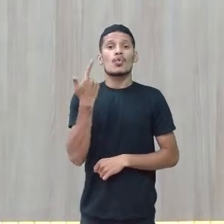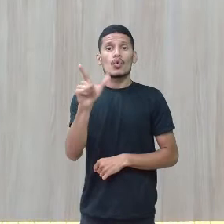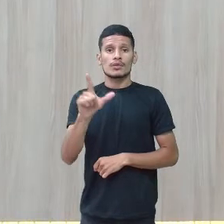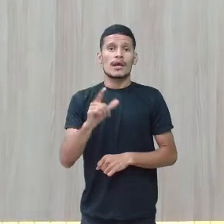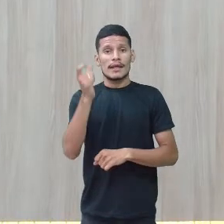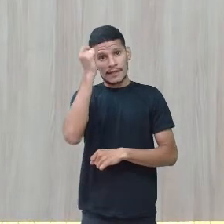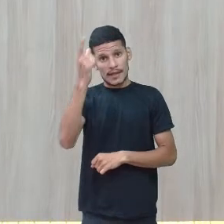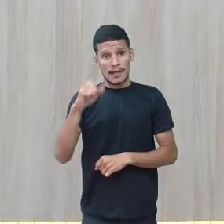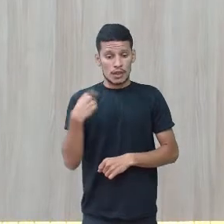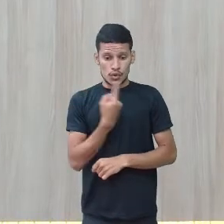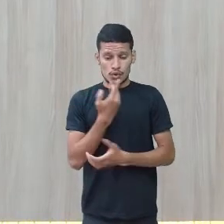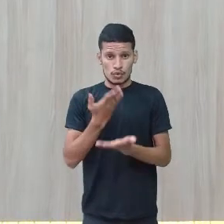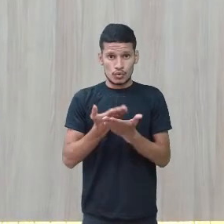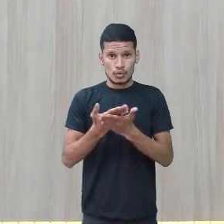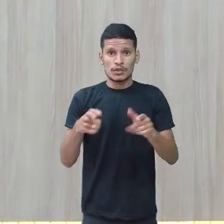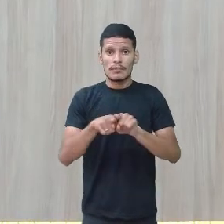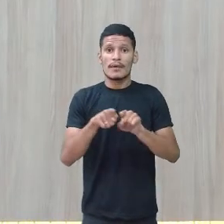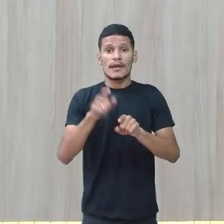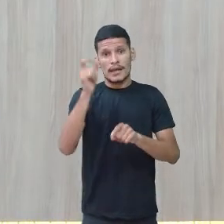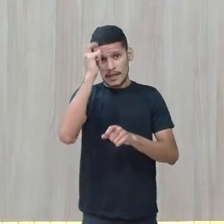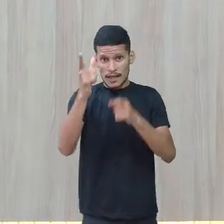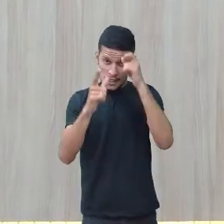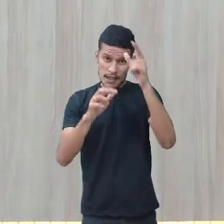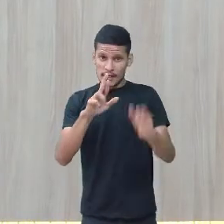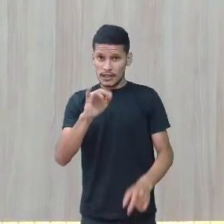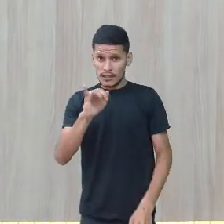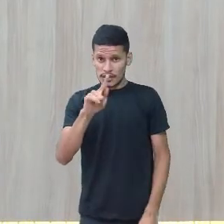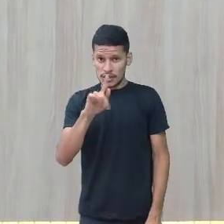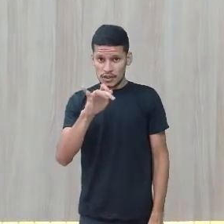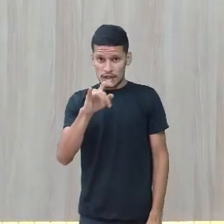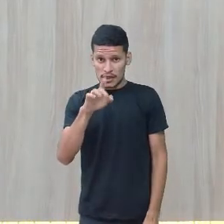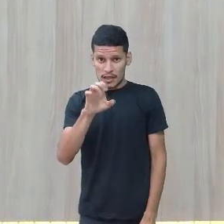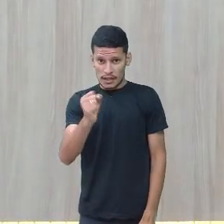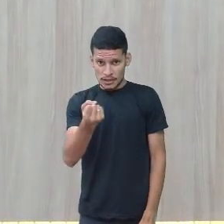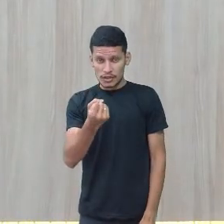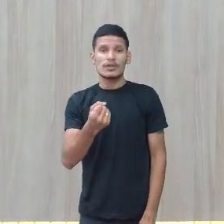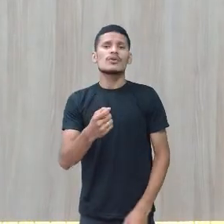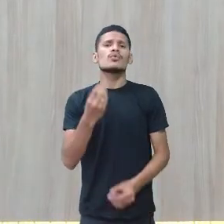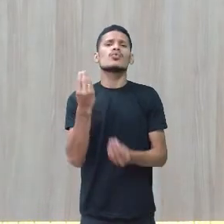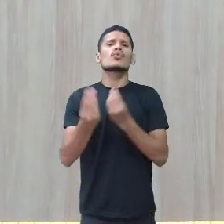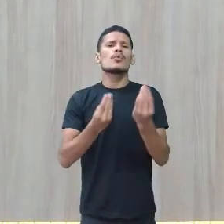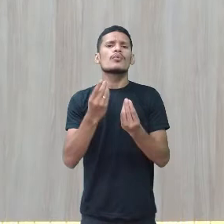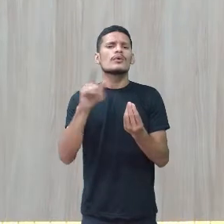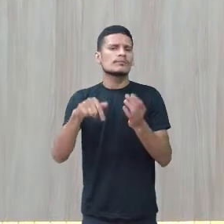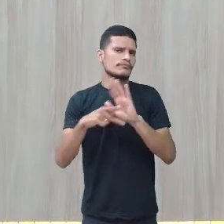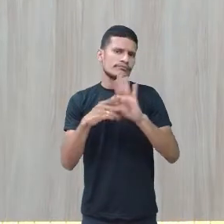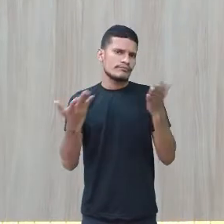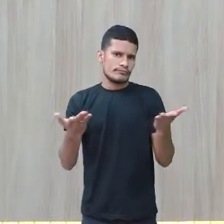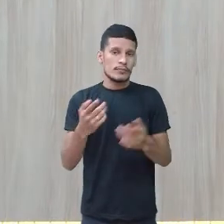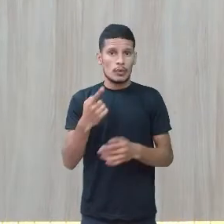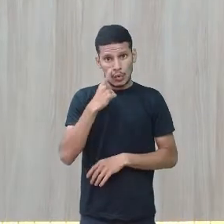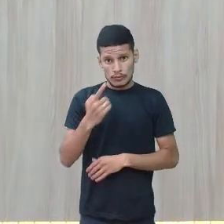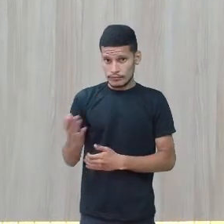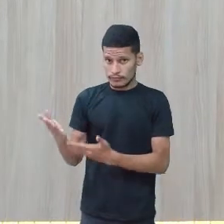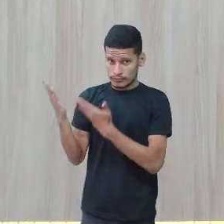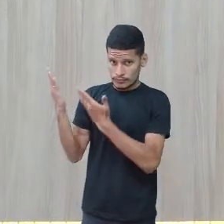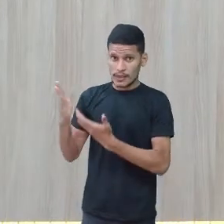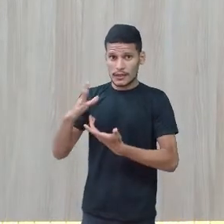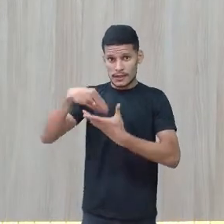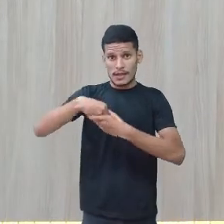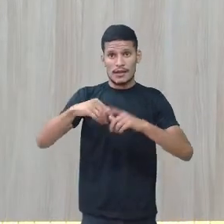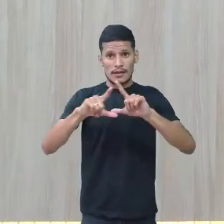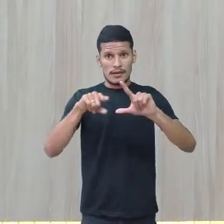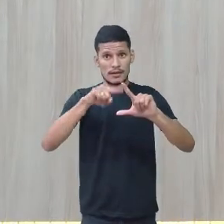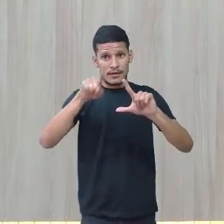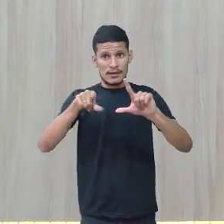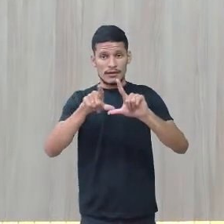trabalhou também naquelas aulas a ideia de rigidez. O que seria ter um polígono rígido, né? Dentro do triângulo, a gente